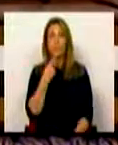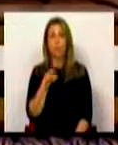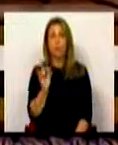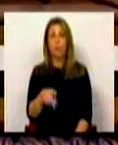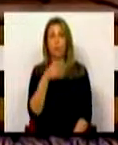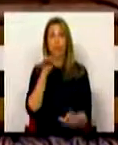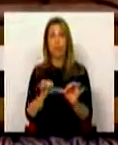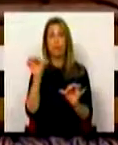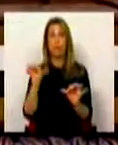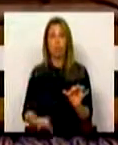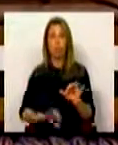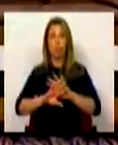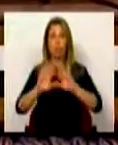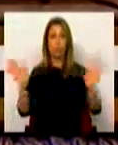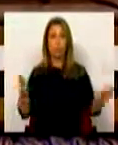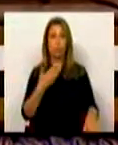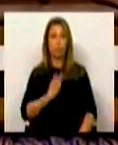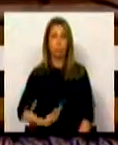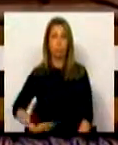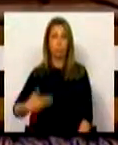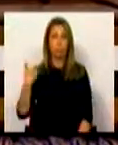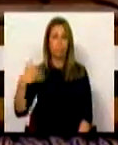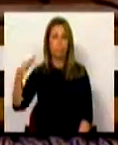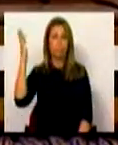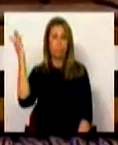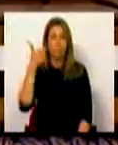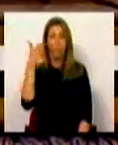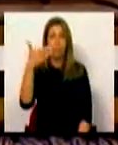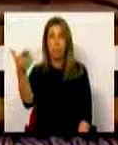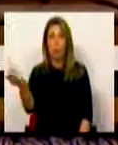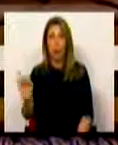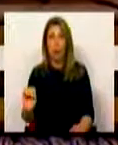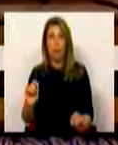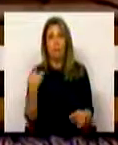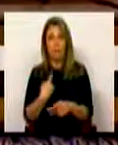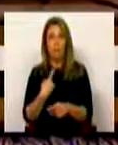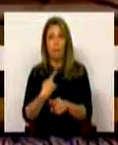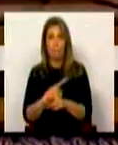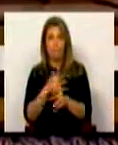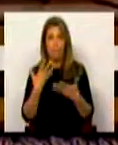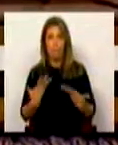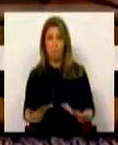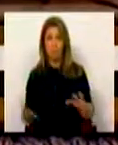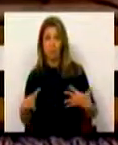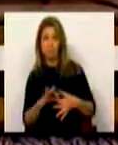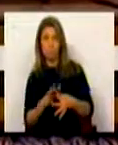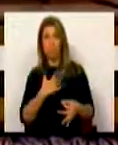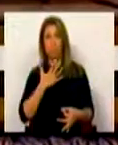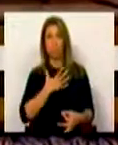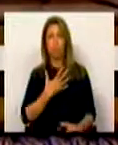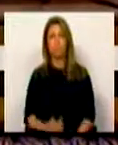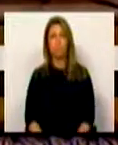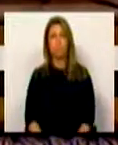discurso passadista, com este discurso sem futuro e que nem sequer do presente se quer ocupar.